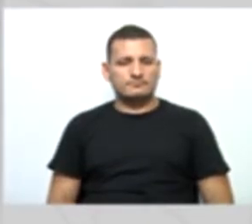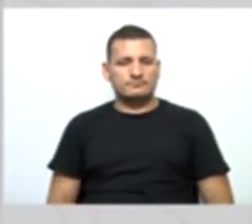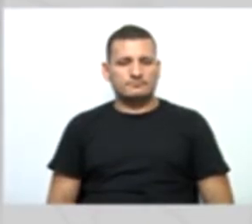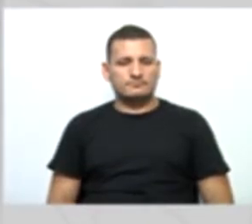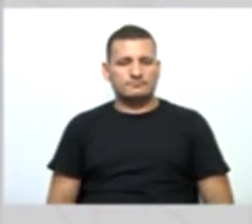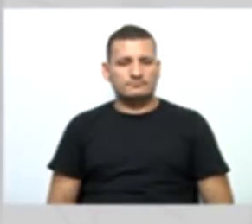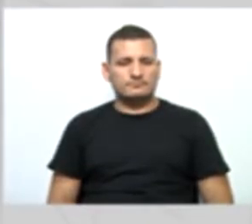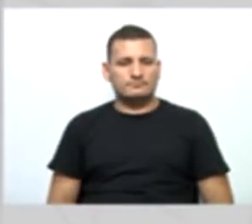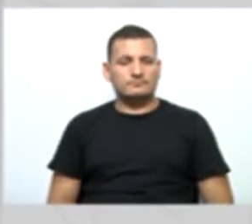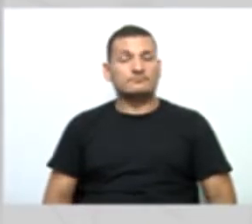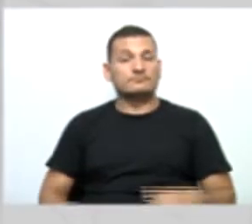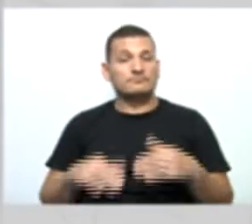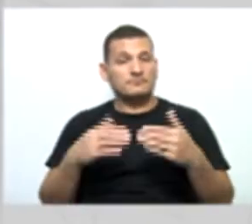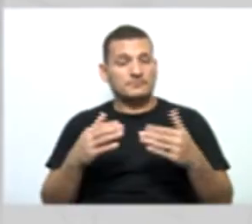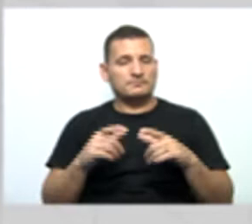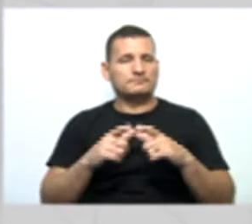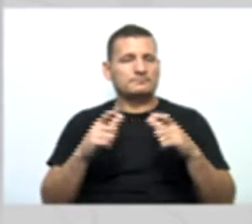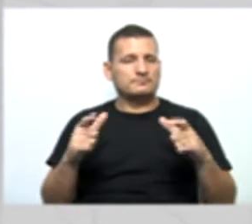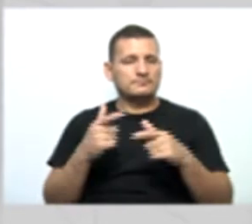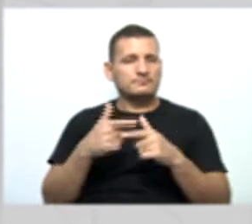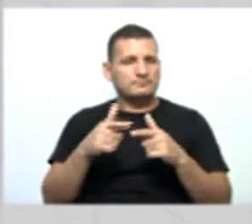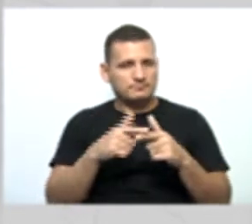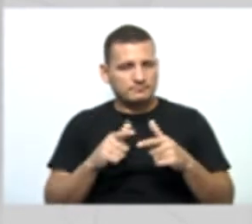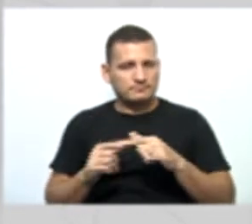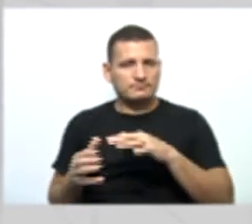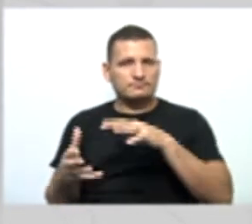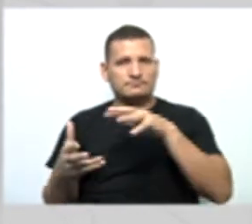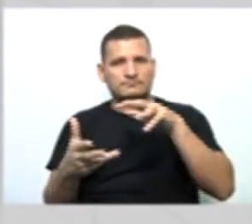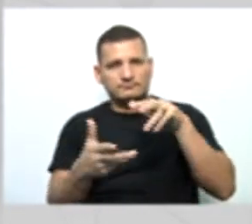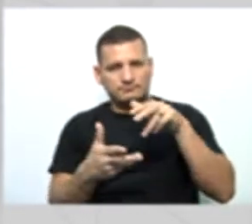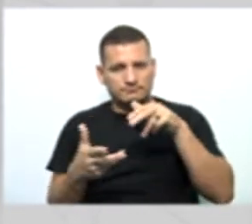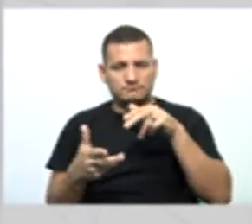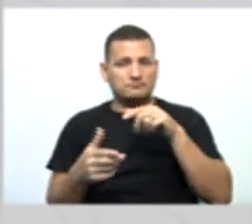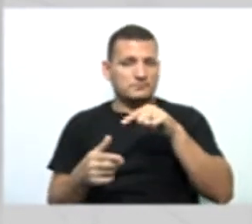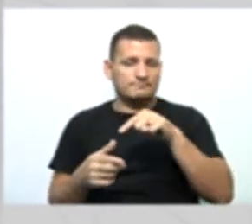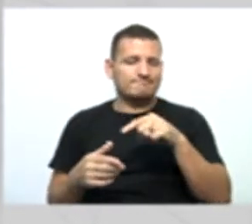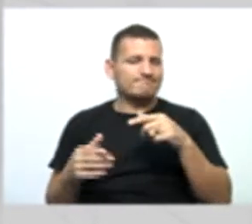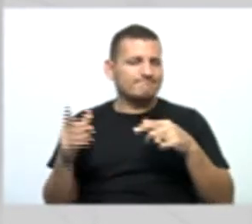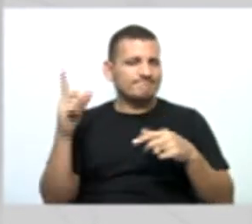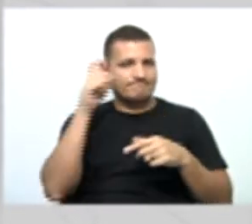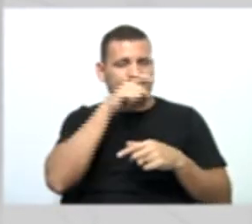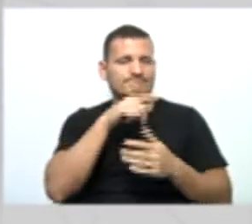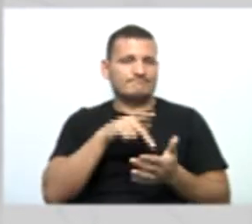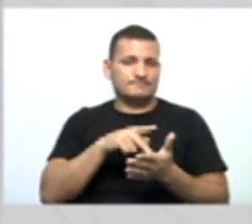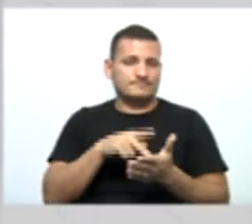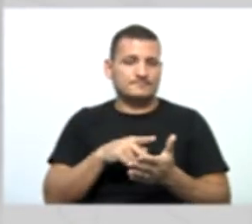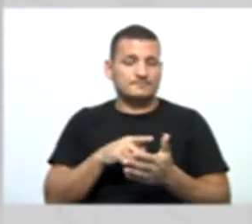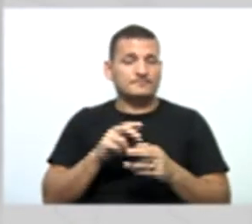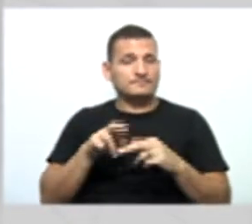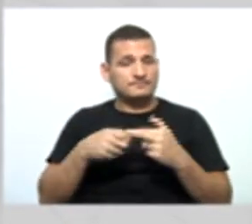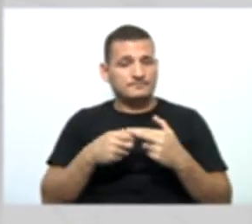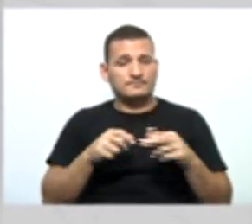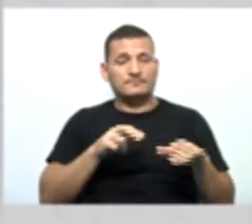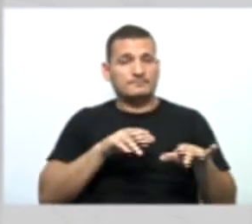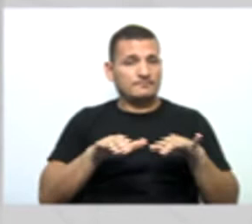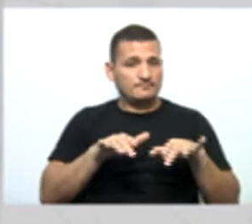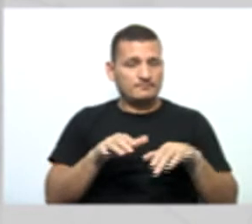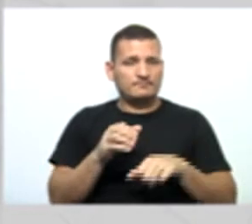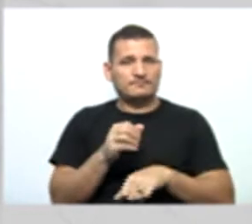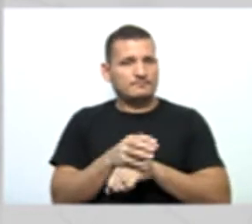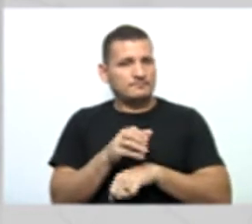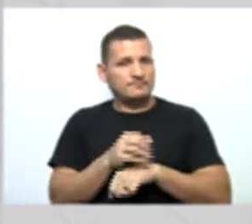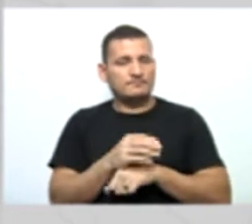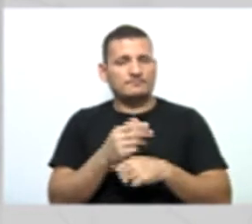Entretanto, a maioria dos problemas do mundo real é extremamente complexa. Por isso, a programação orientada